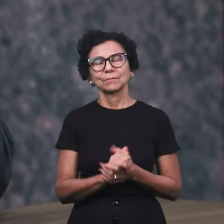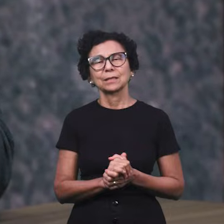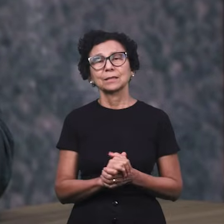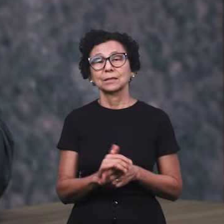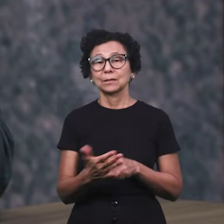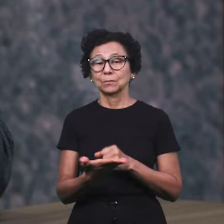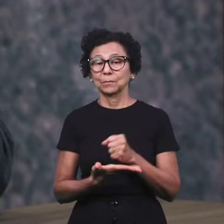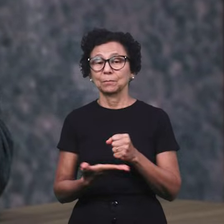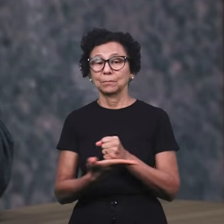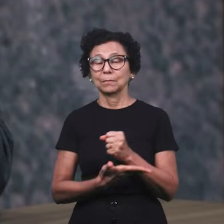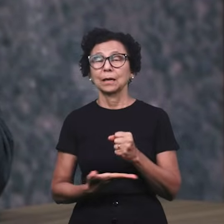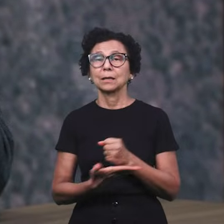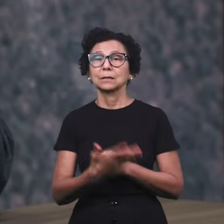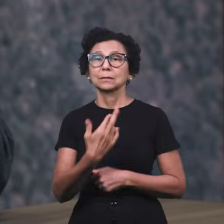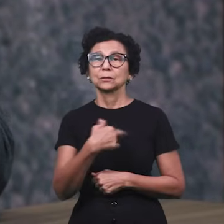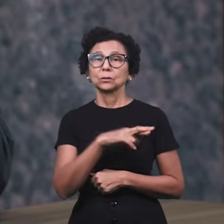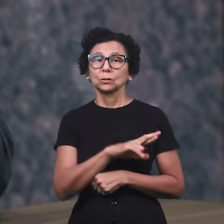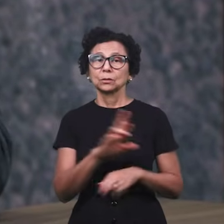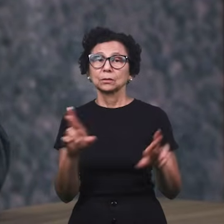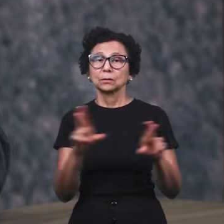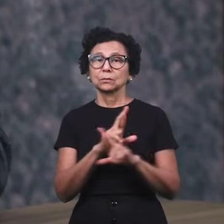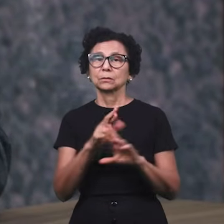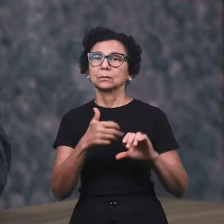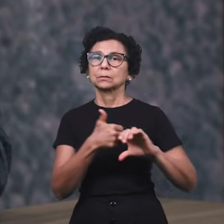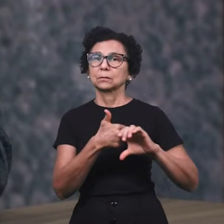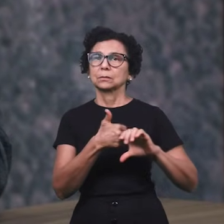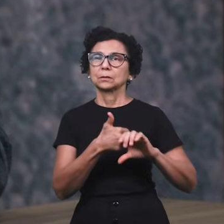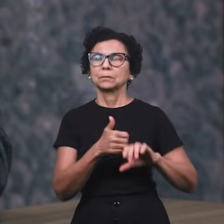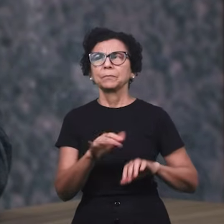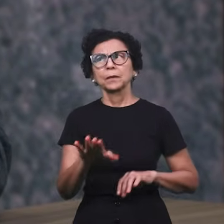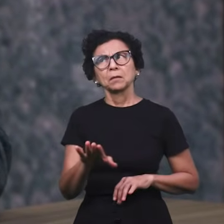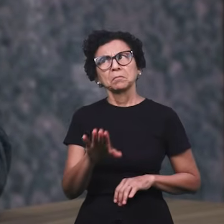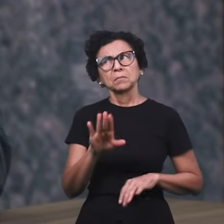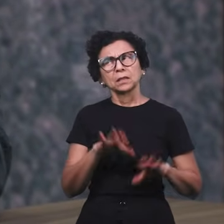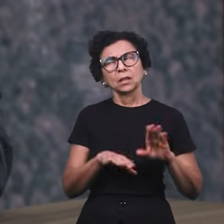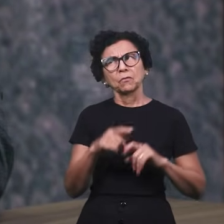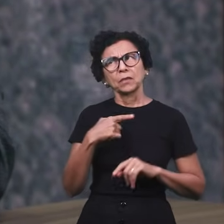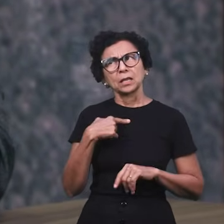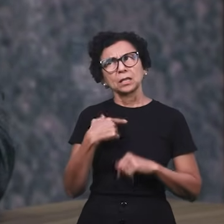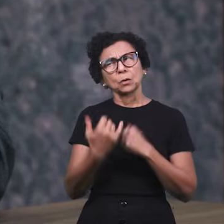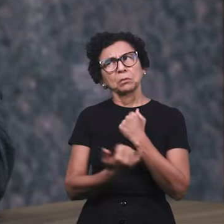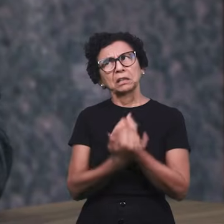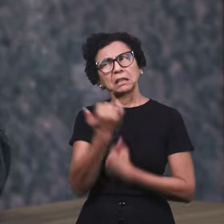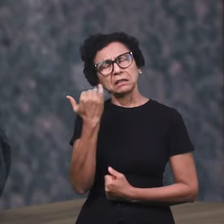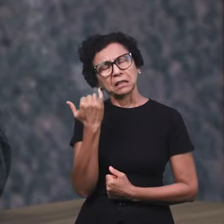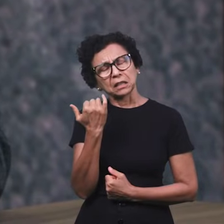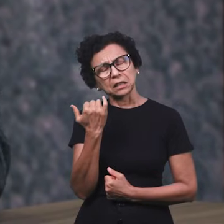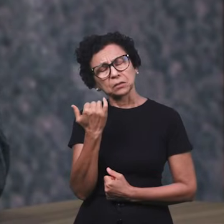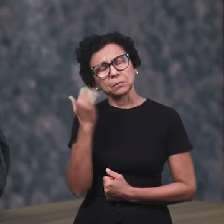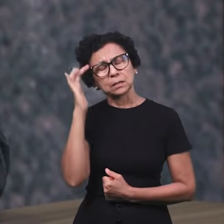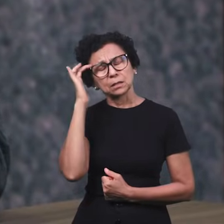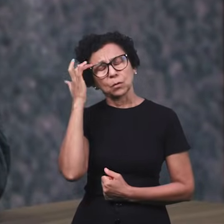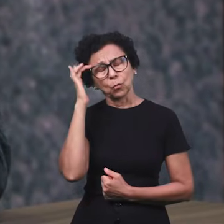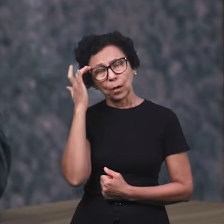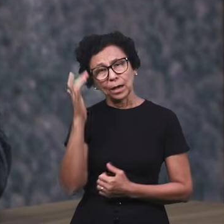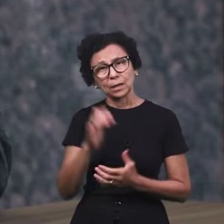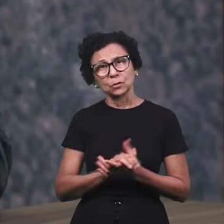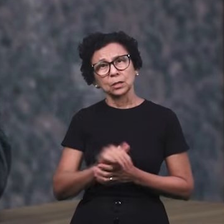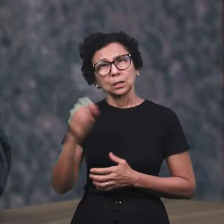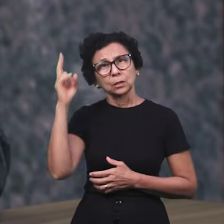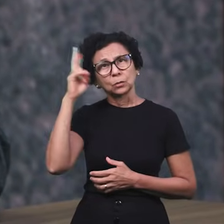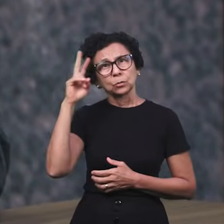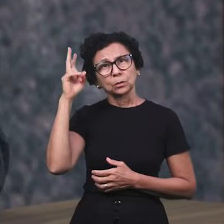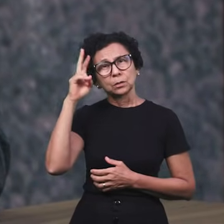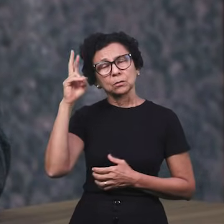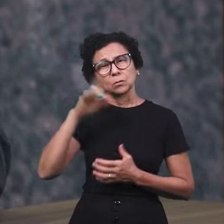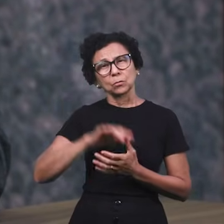base, né, uma história muito ligada ao cristianismo. Eu posso até estar enganado, pastor Antônio Carlos, mas eu acho que em toda a história americana